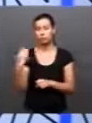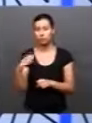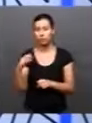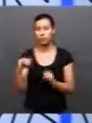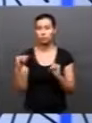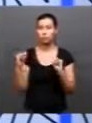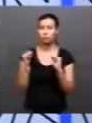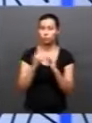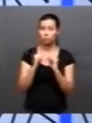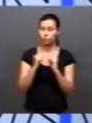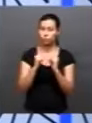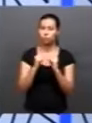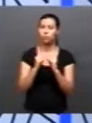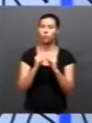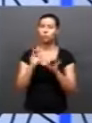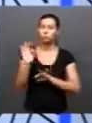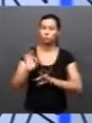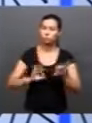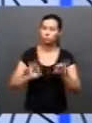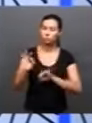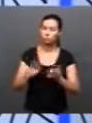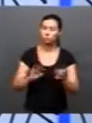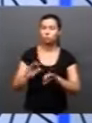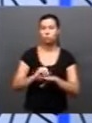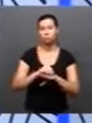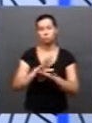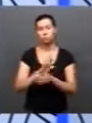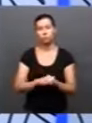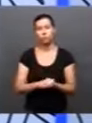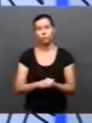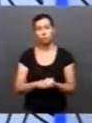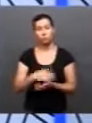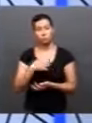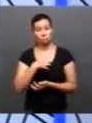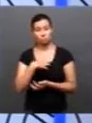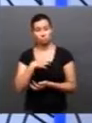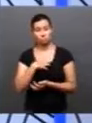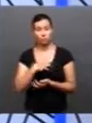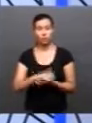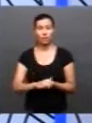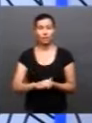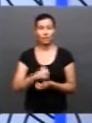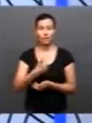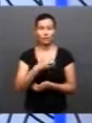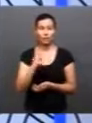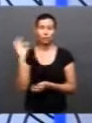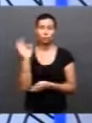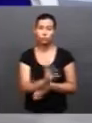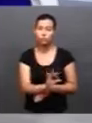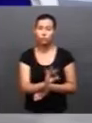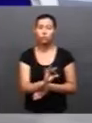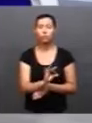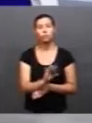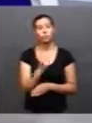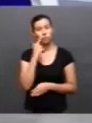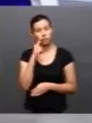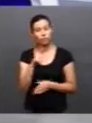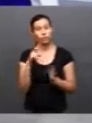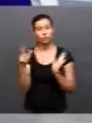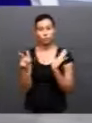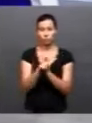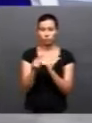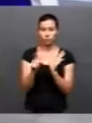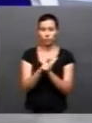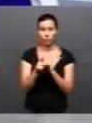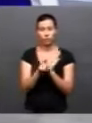instituições que produzem conhecimento. A Bahia, menos de 10% da população lê notícias ou vê matérias de ciência e